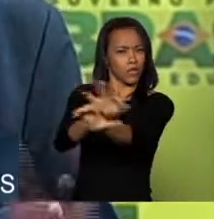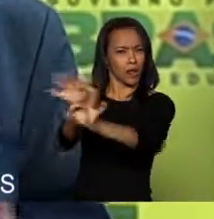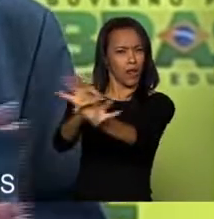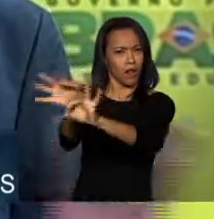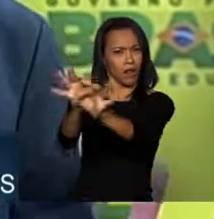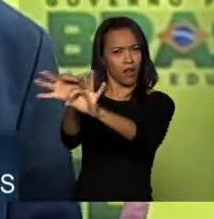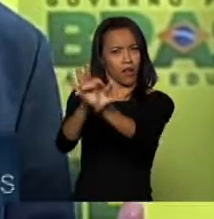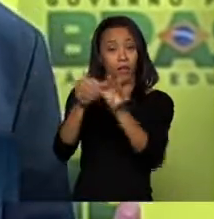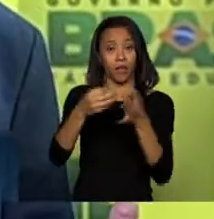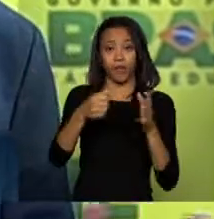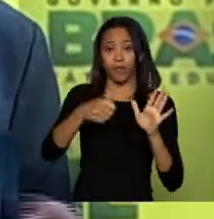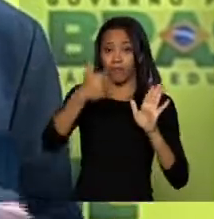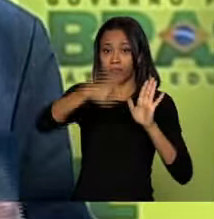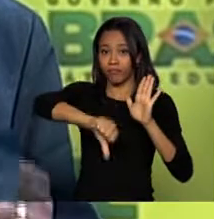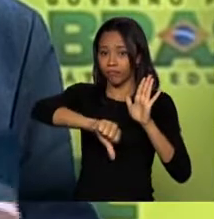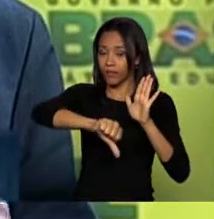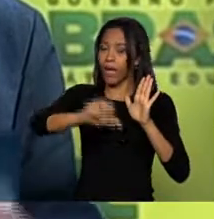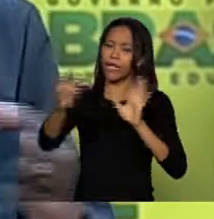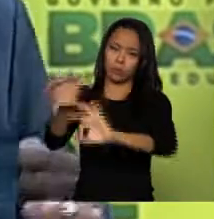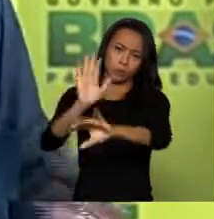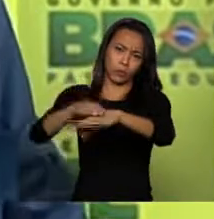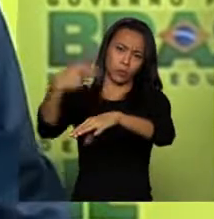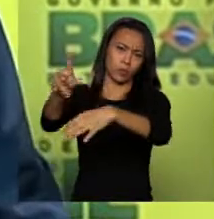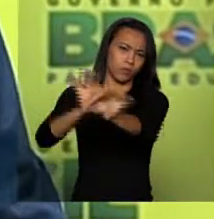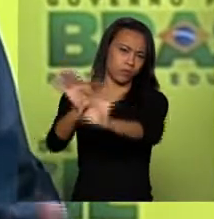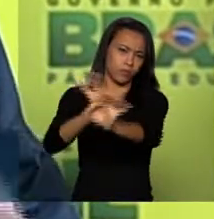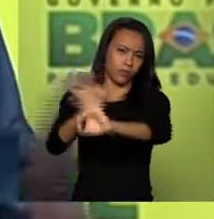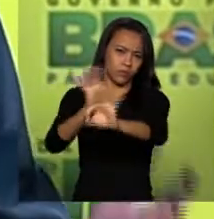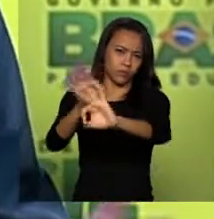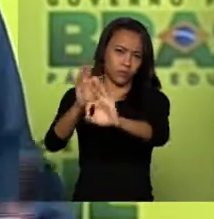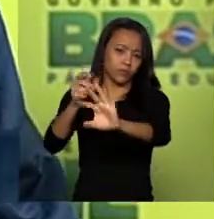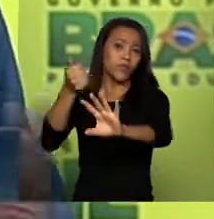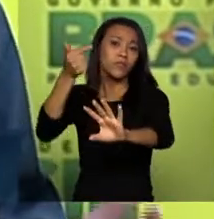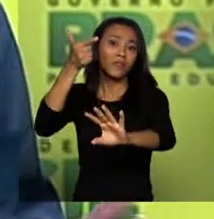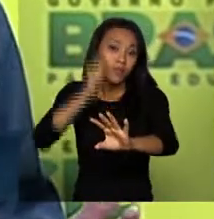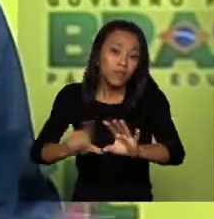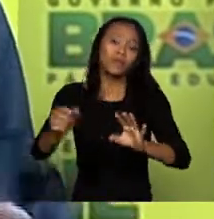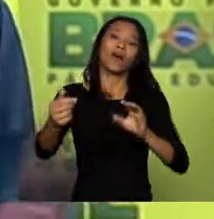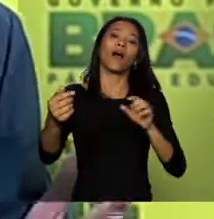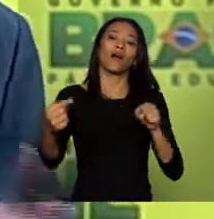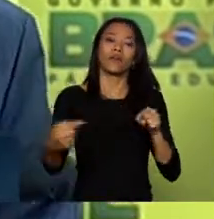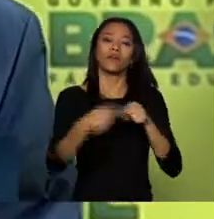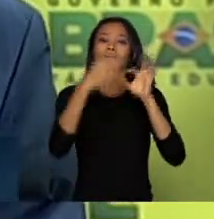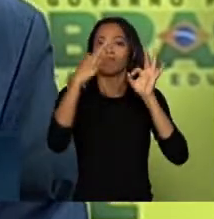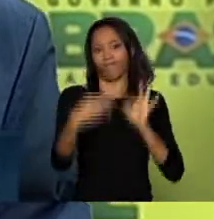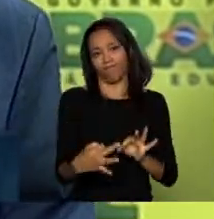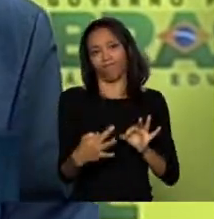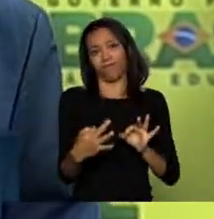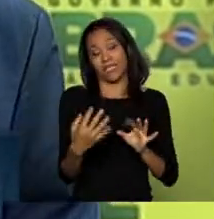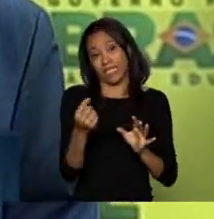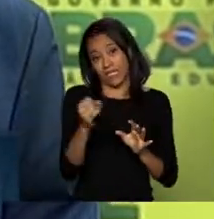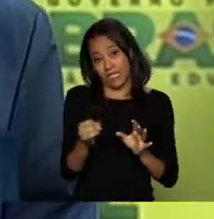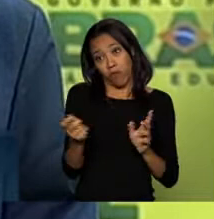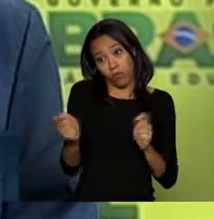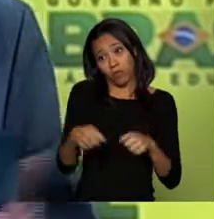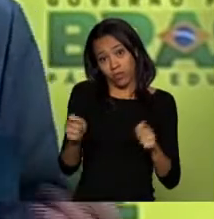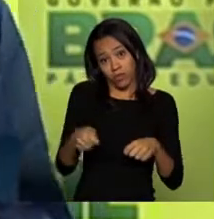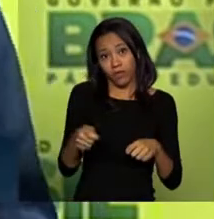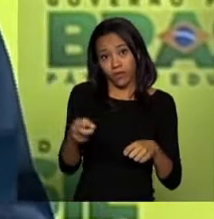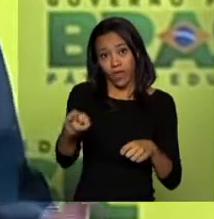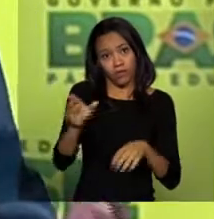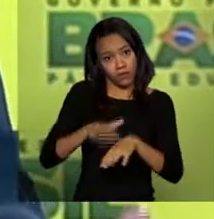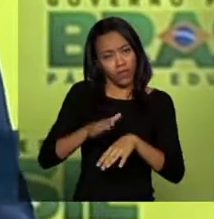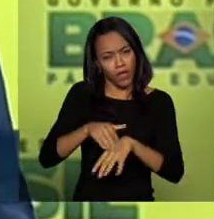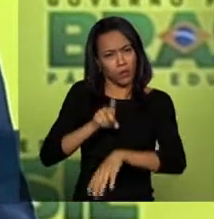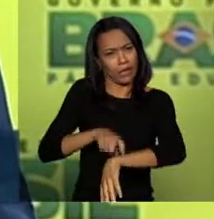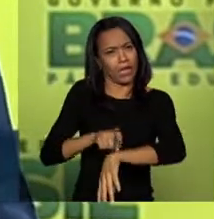fazer... A comissão vai verificar se aquilo é sanável rapidamente ou se não, se é realmente algo insanável. Se for, evidentemente, ele está fora, mas se for possível, ele tem o